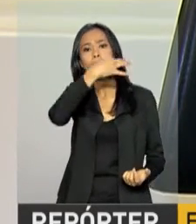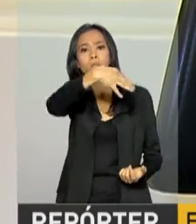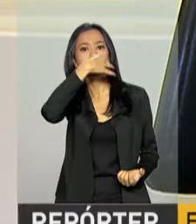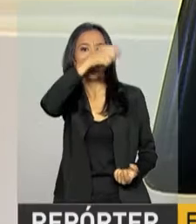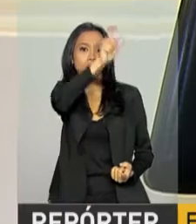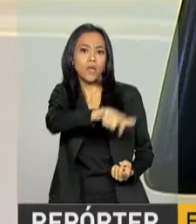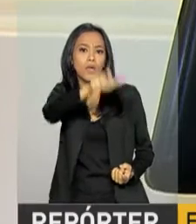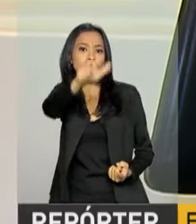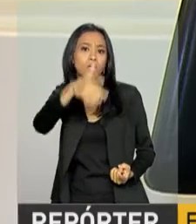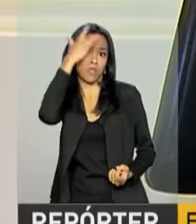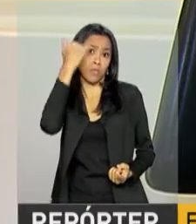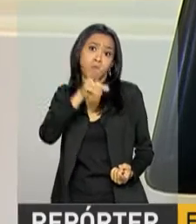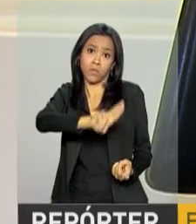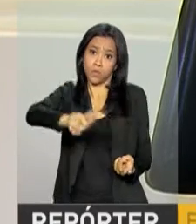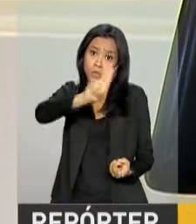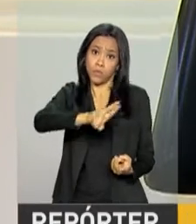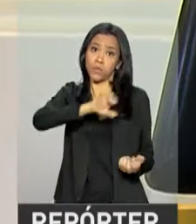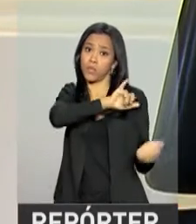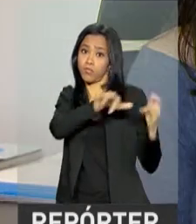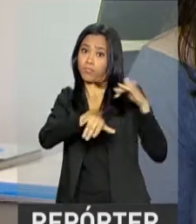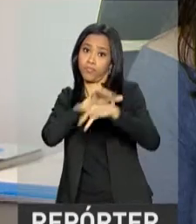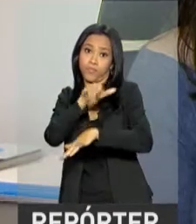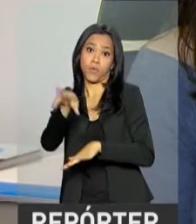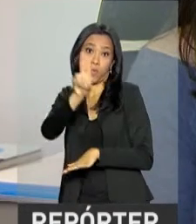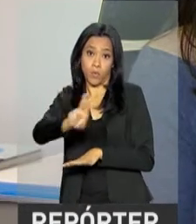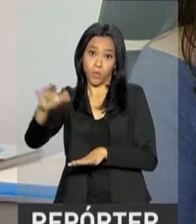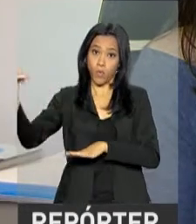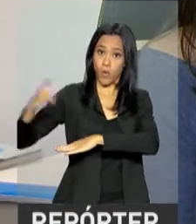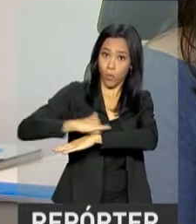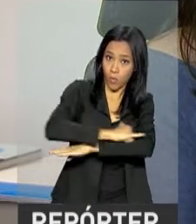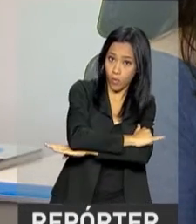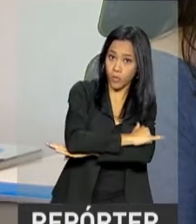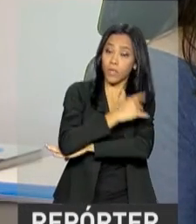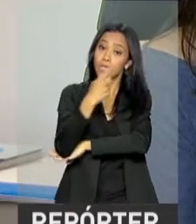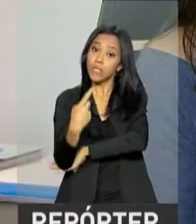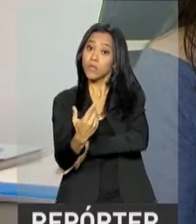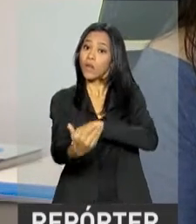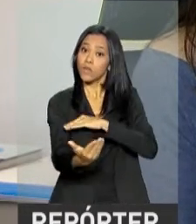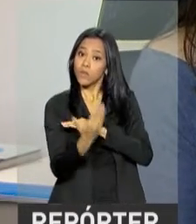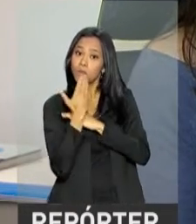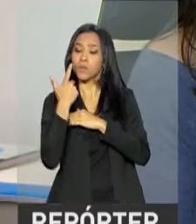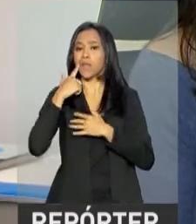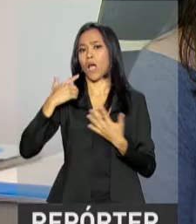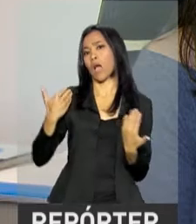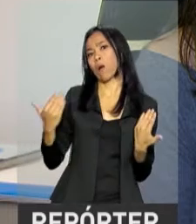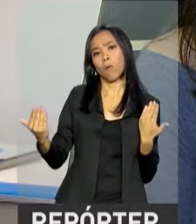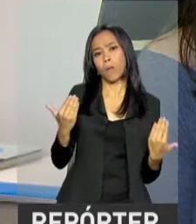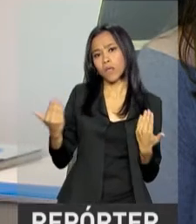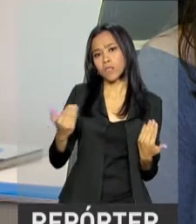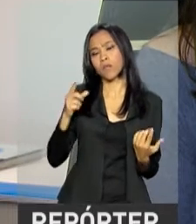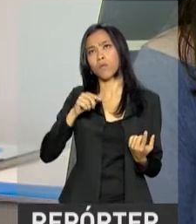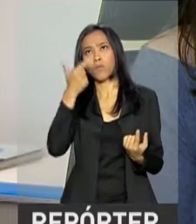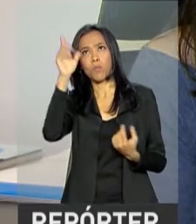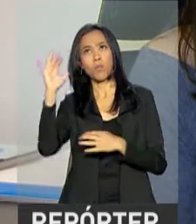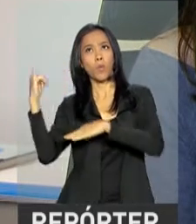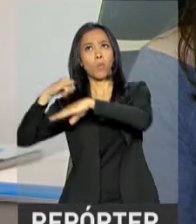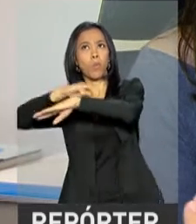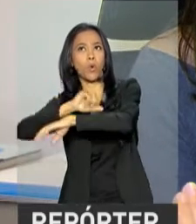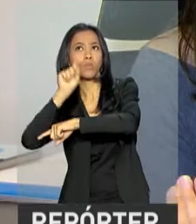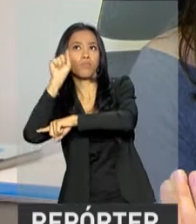em relação ao serviço que é prestado em cada aeroporto. Isso possibilita tanto a comparação de um aeroporto com o outro, para